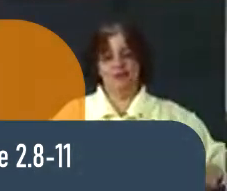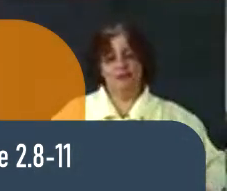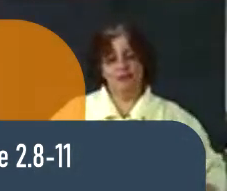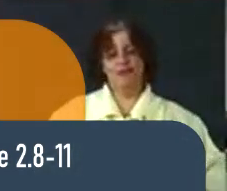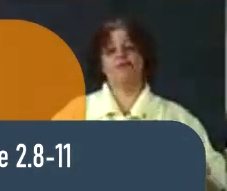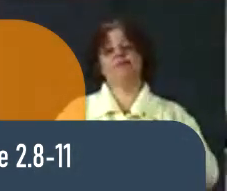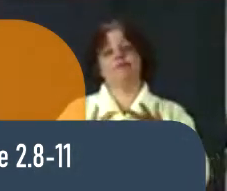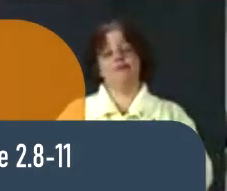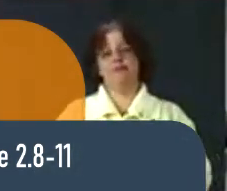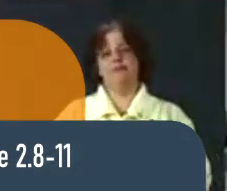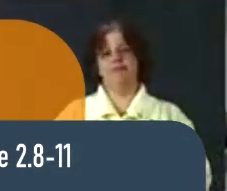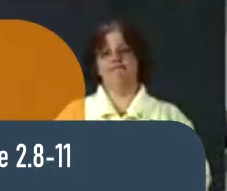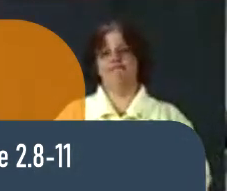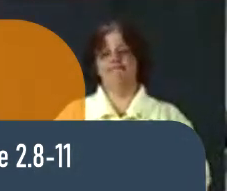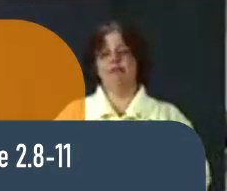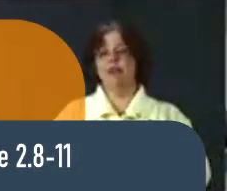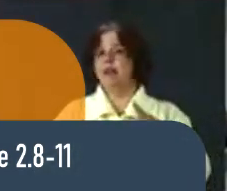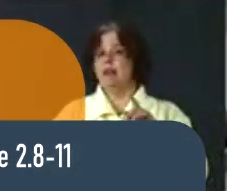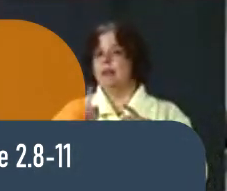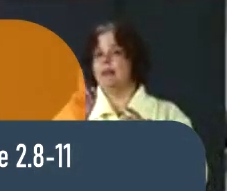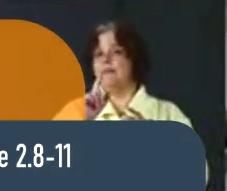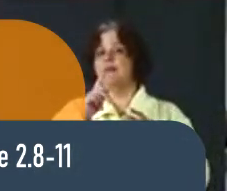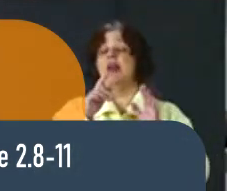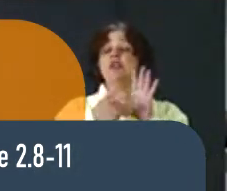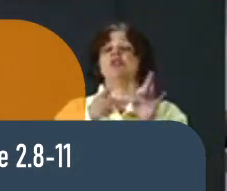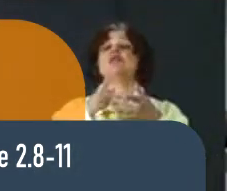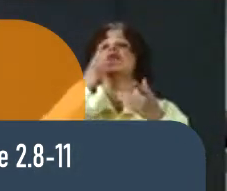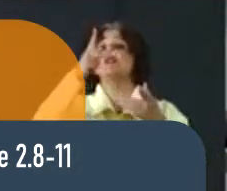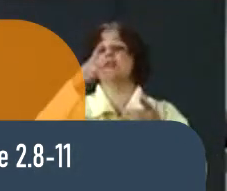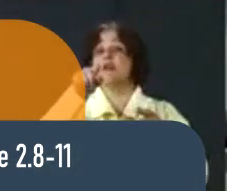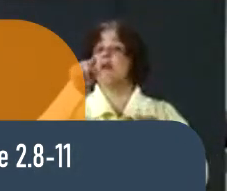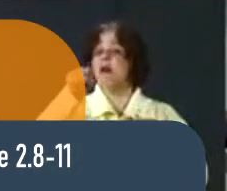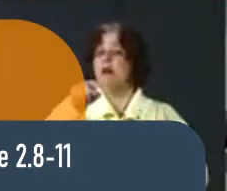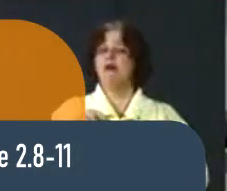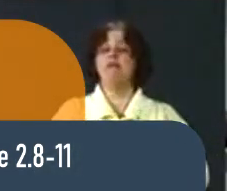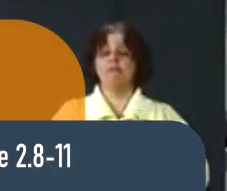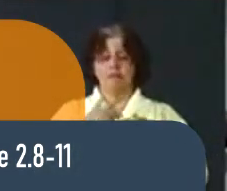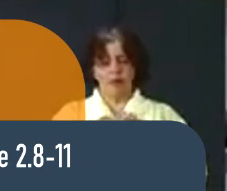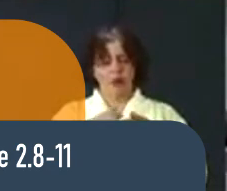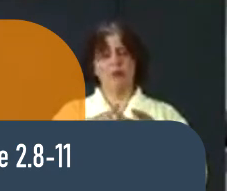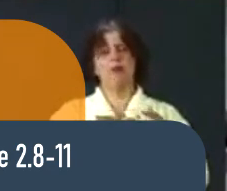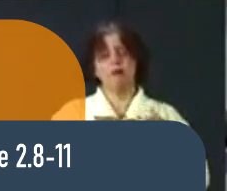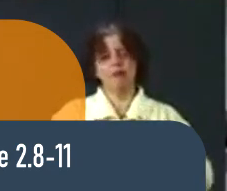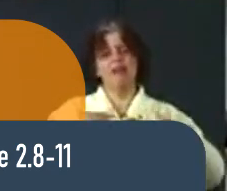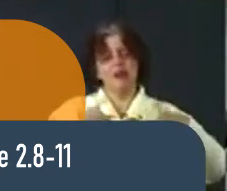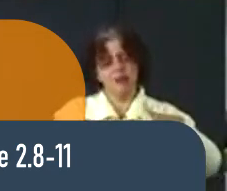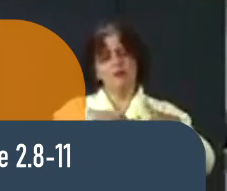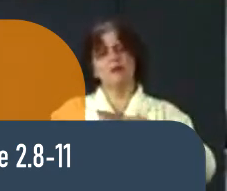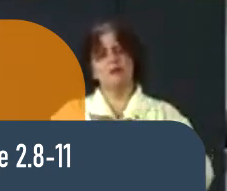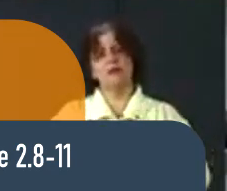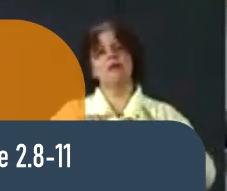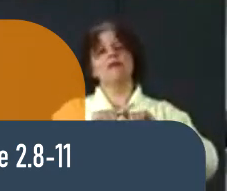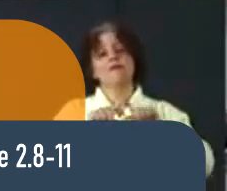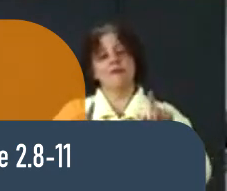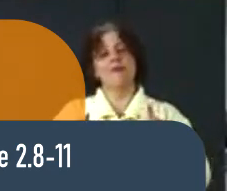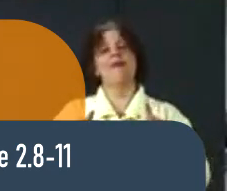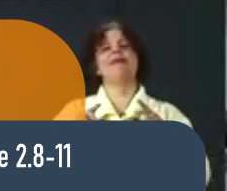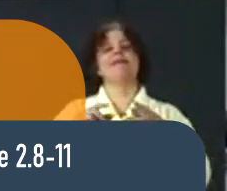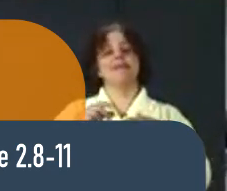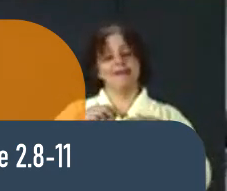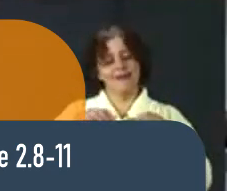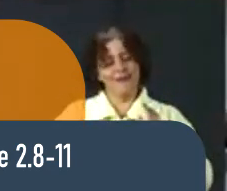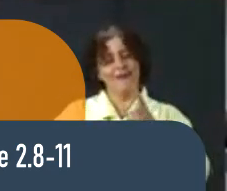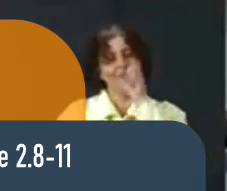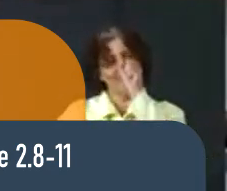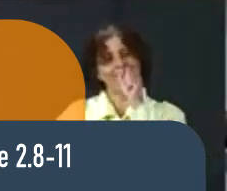mundo tereis aflições, mas tende bom ânimo. Bem-aventurados sois por minha causa quando vocês forem perseguidos. Mas ele também está dizendo agora